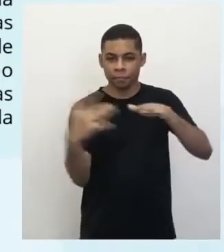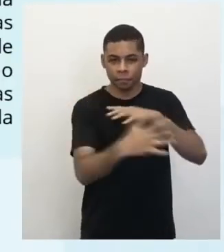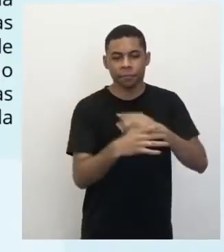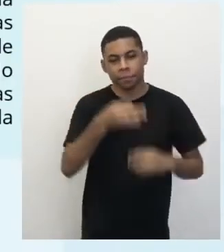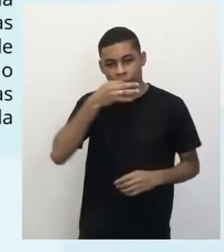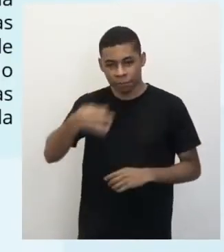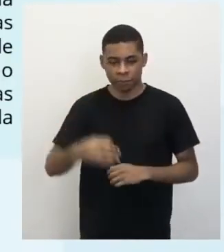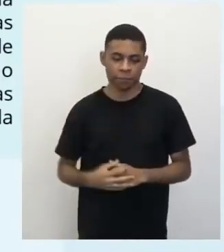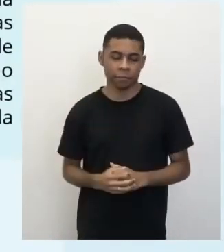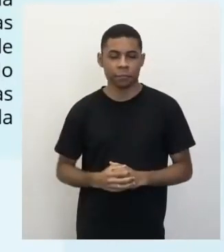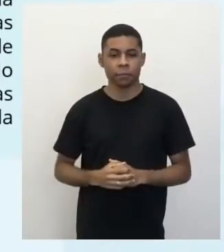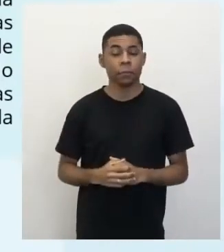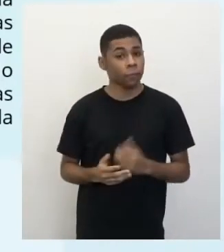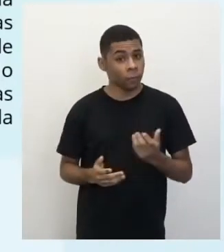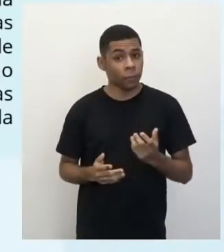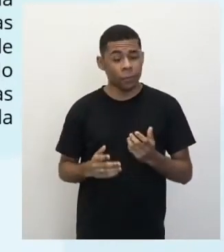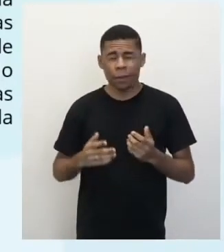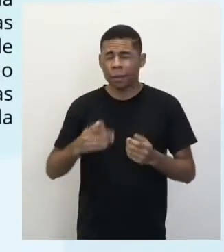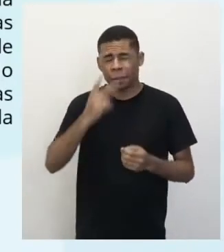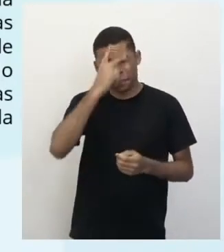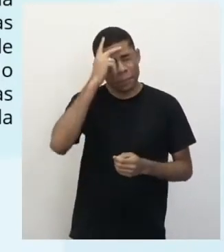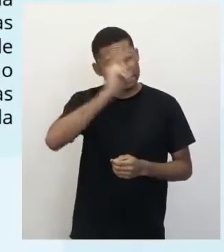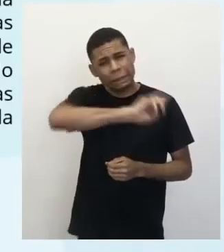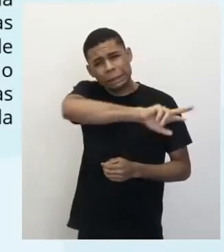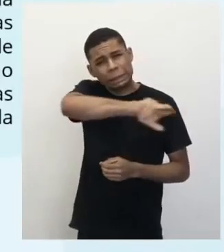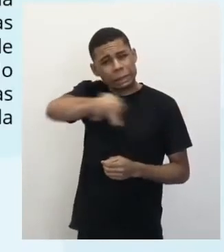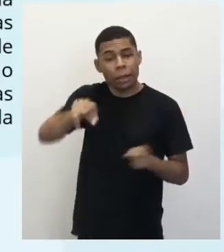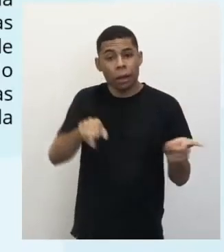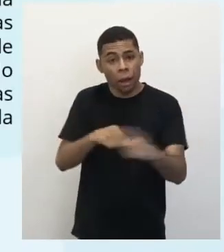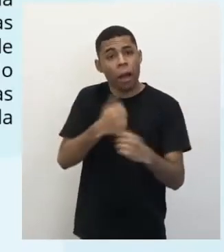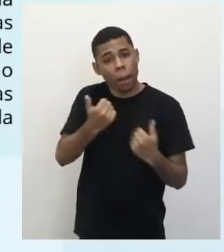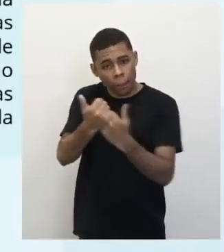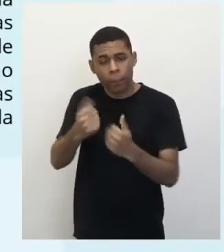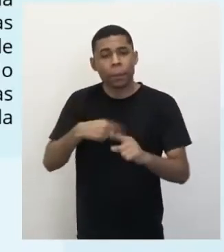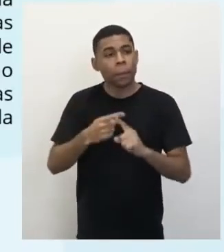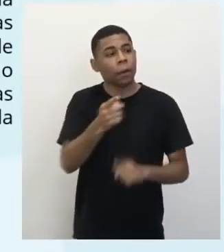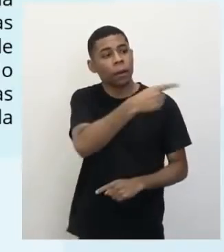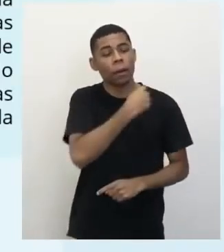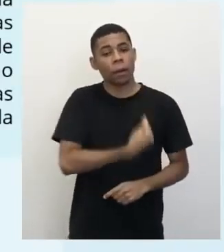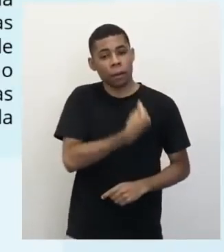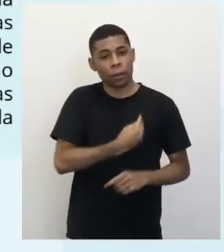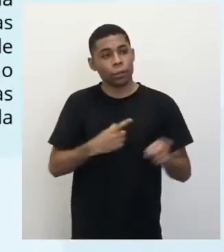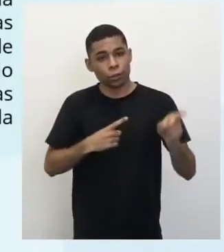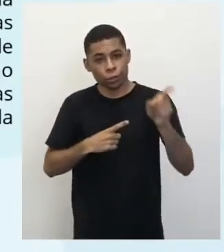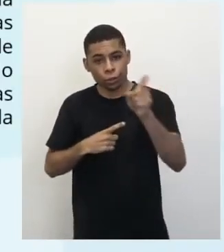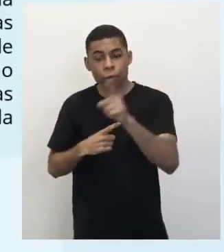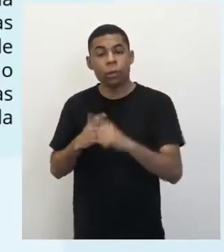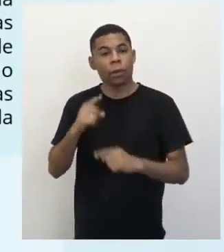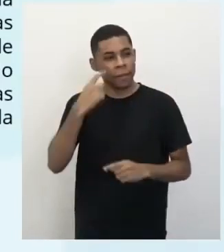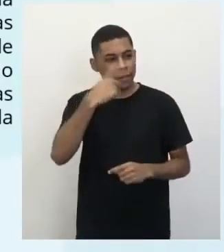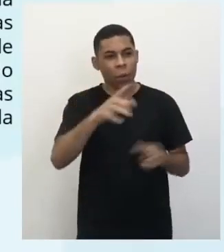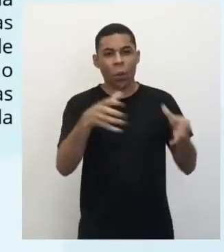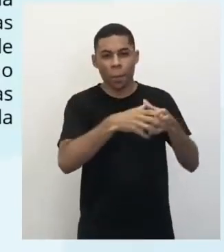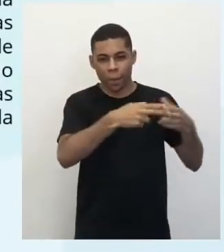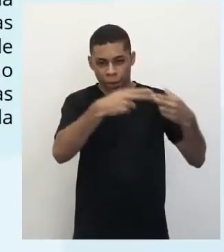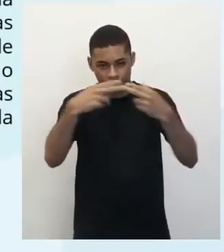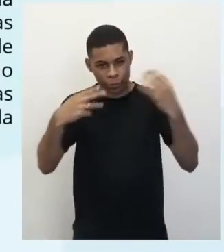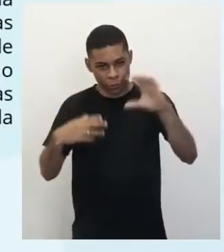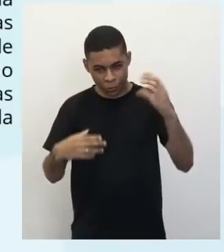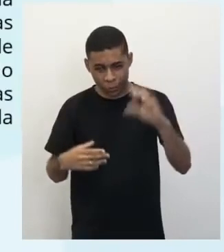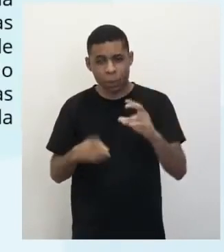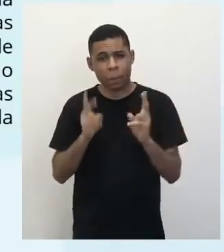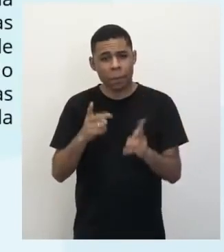social. Além do apoio de milhares de pessoas e dos presentes que tem recebido de editoras, até